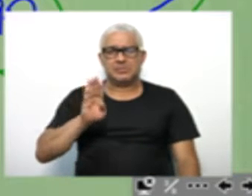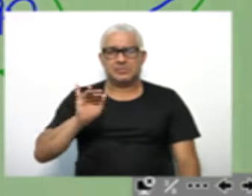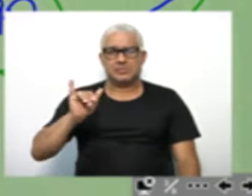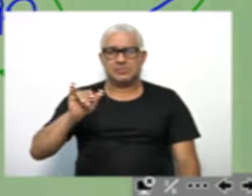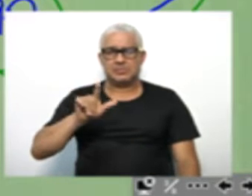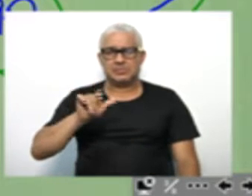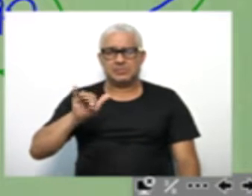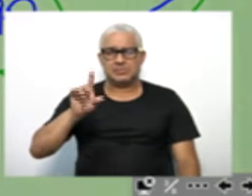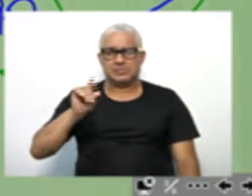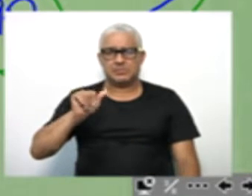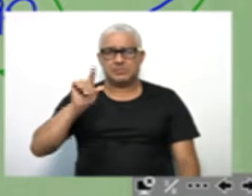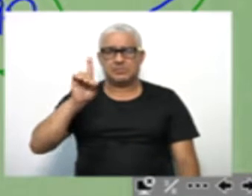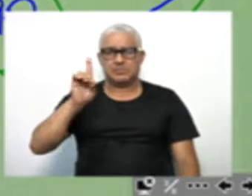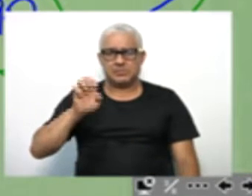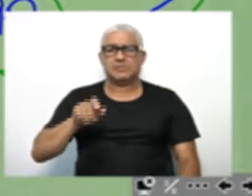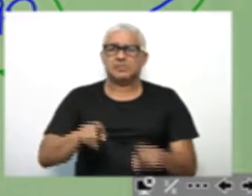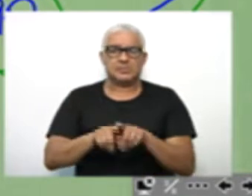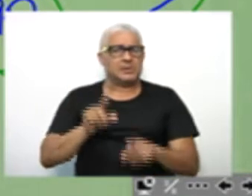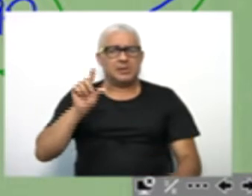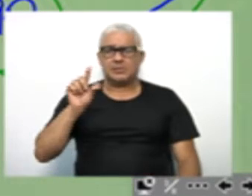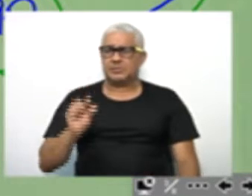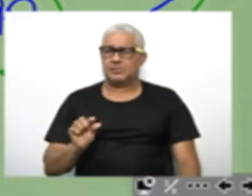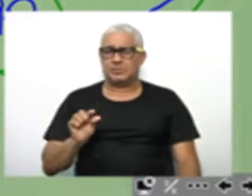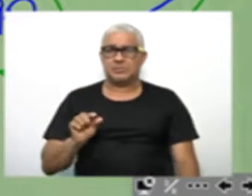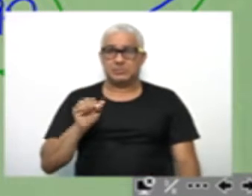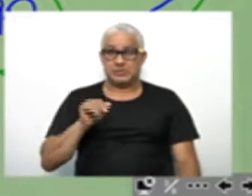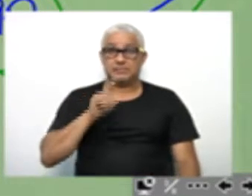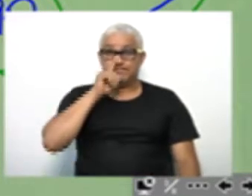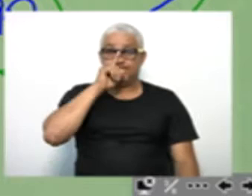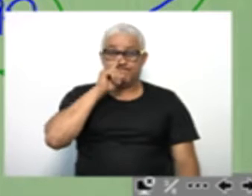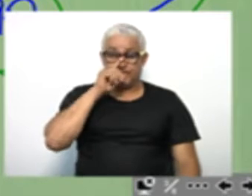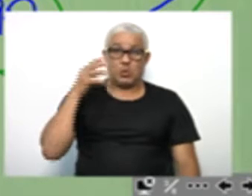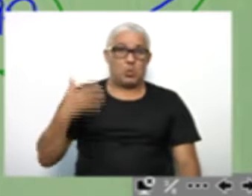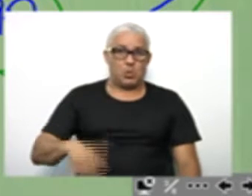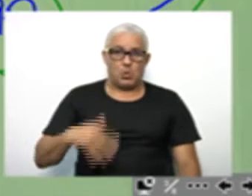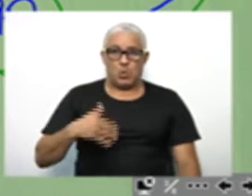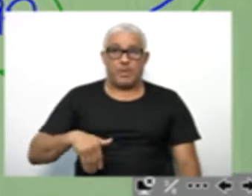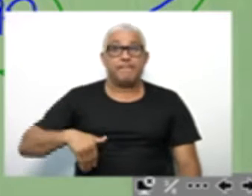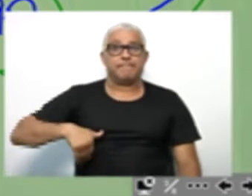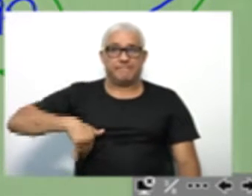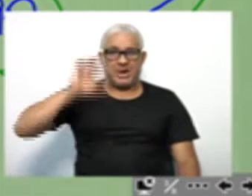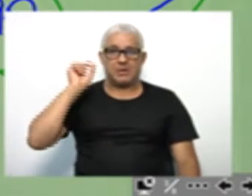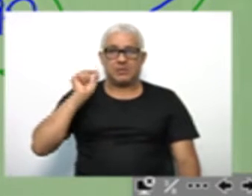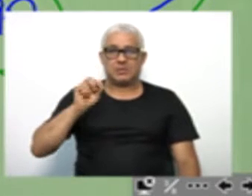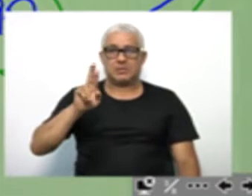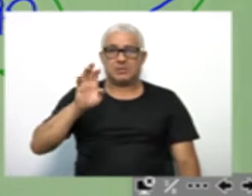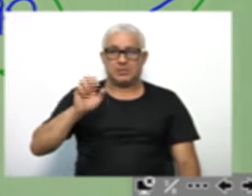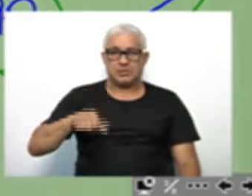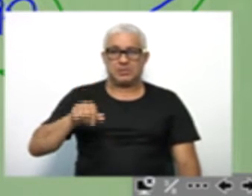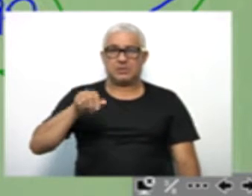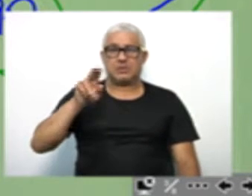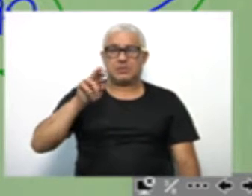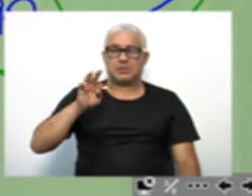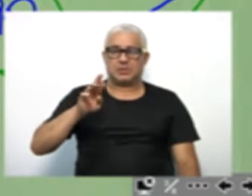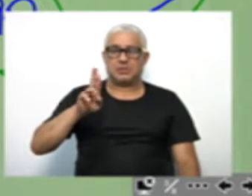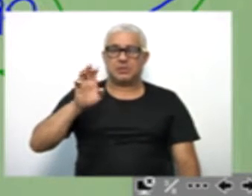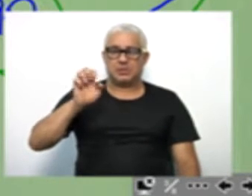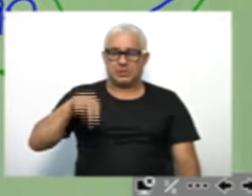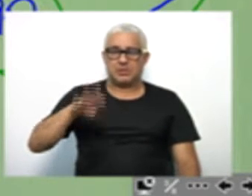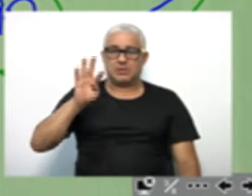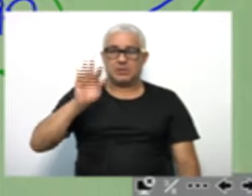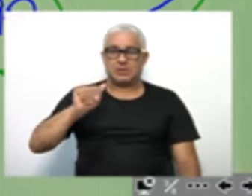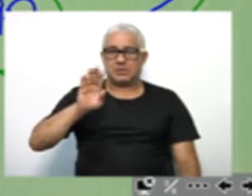investimentos financeiros e de modalidade de investimento, quanto maior o risco, maior será a sua rentabilidade. Então, o título da